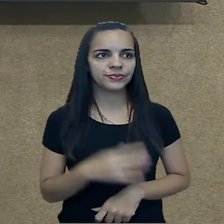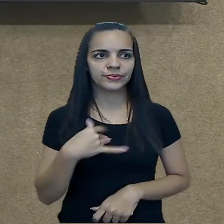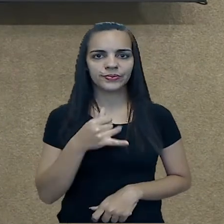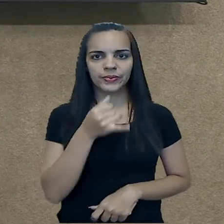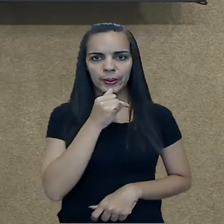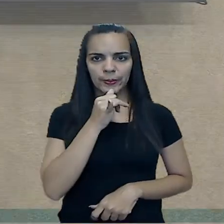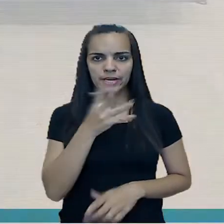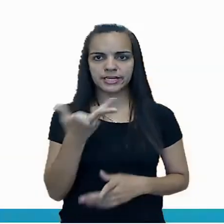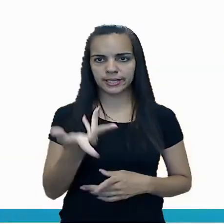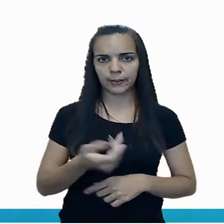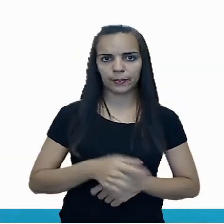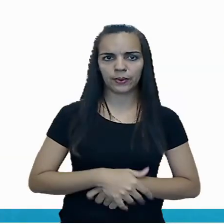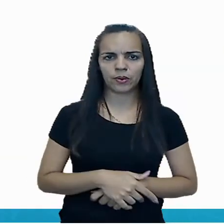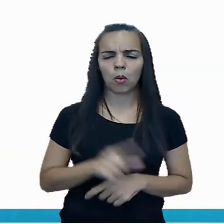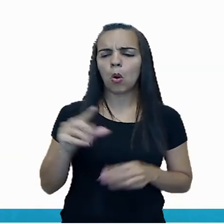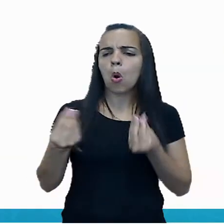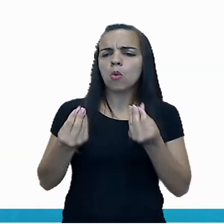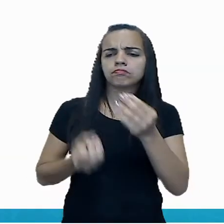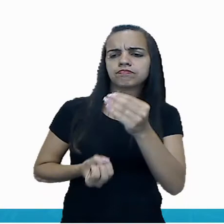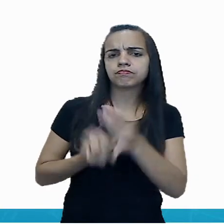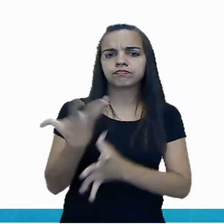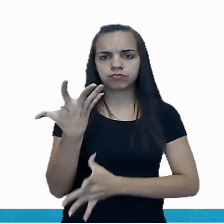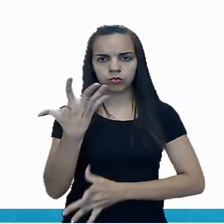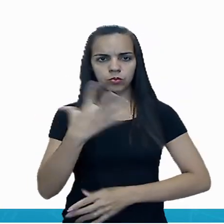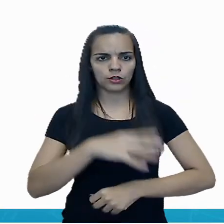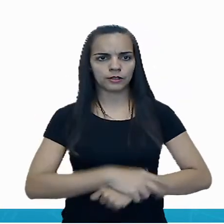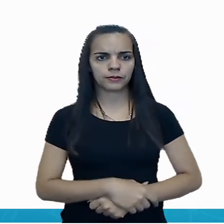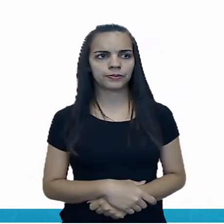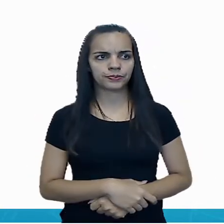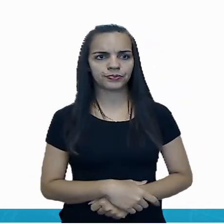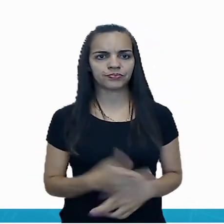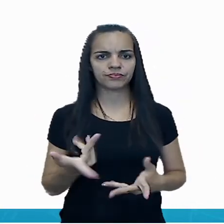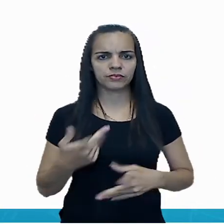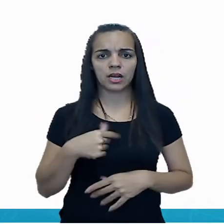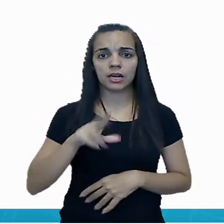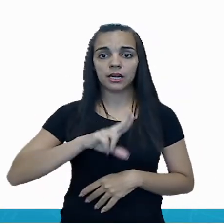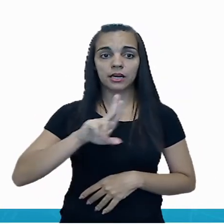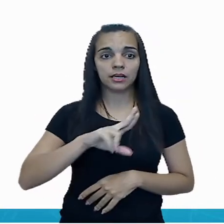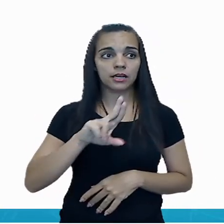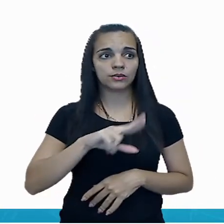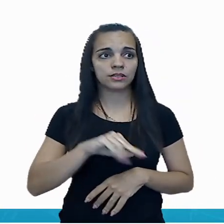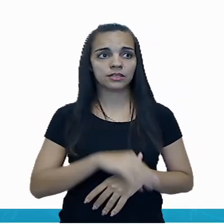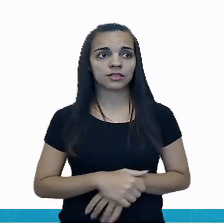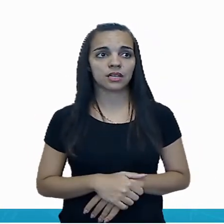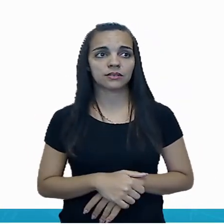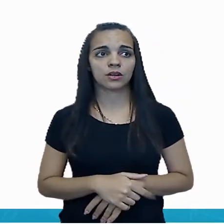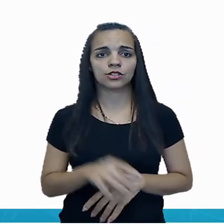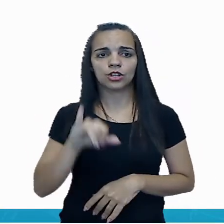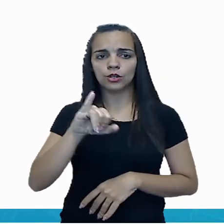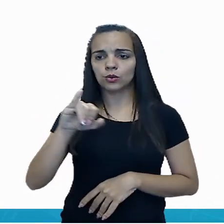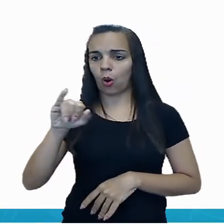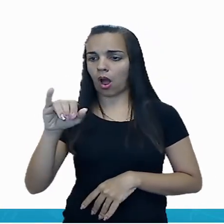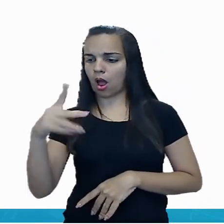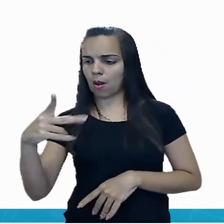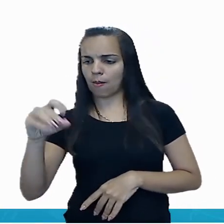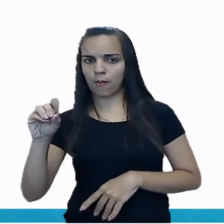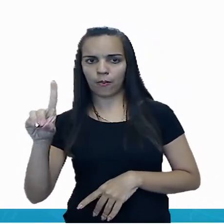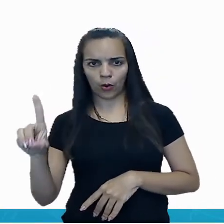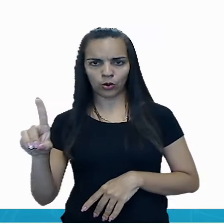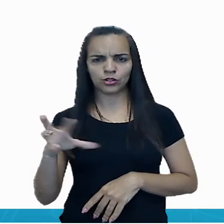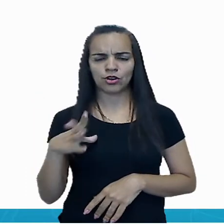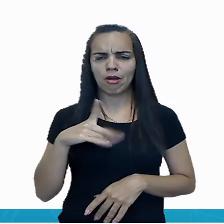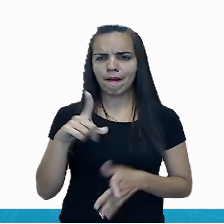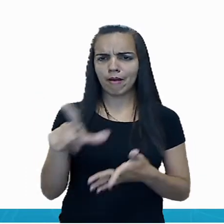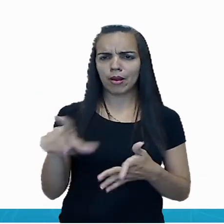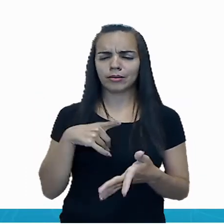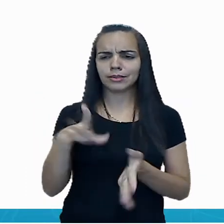Como que surgiram, então? Vamos entender a história um pouquinho aí do podcast. É um termo, né, que vem da junção do iPod com Apple. E aí